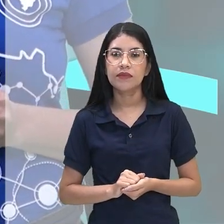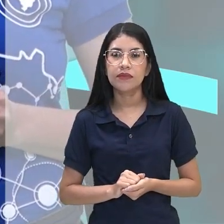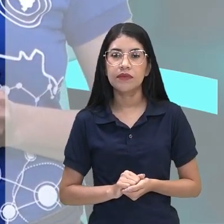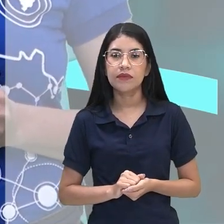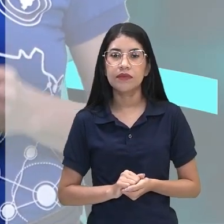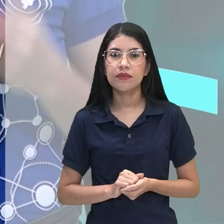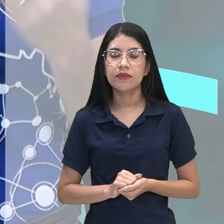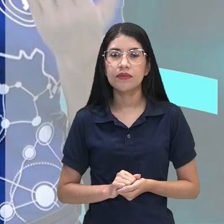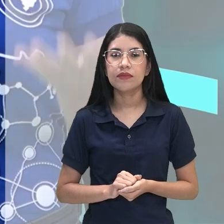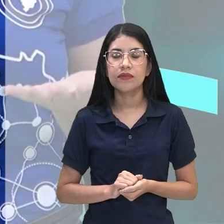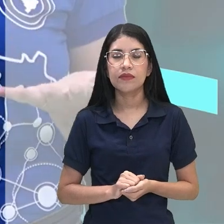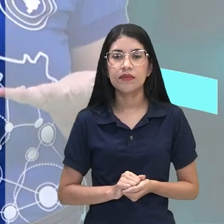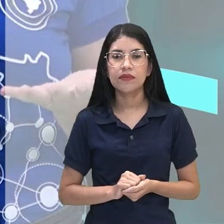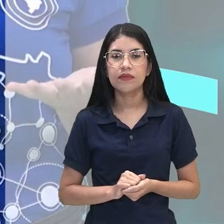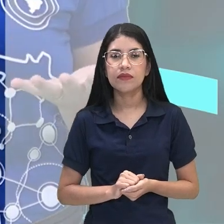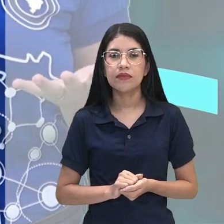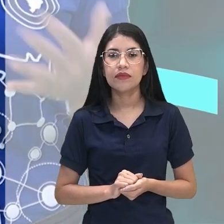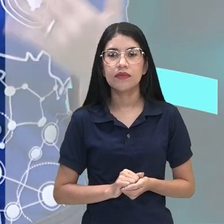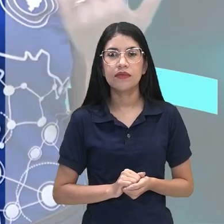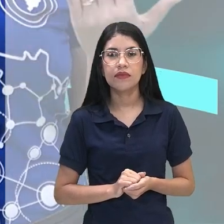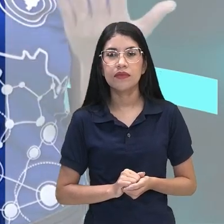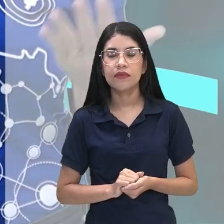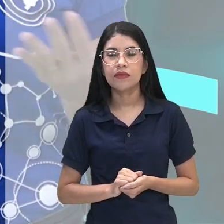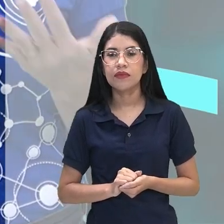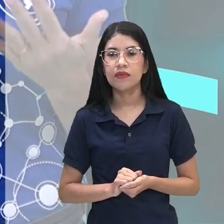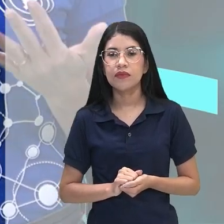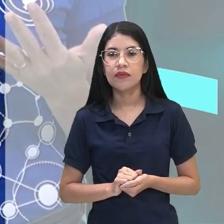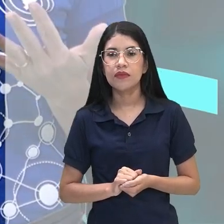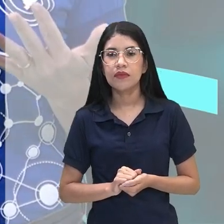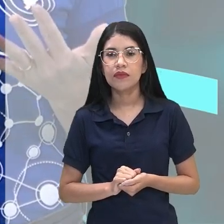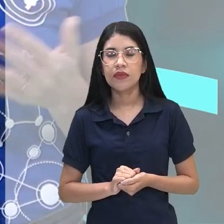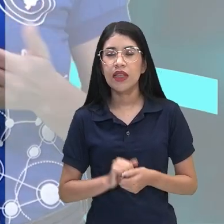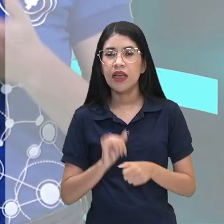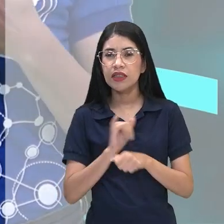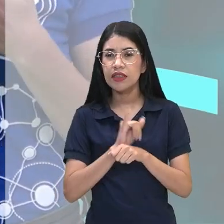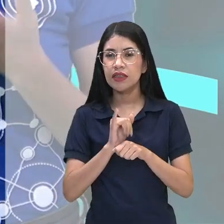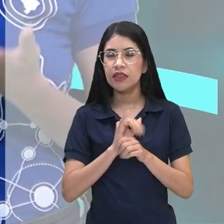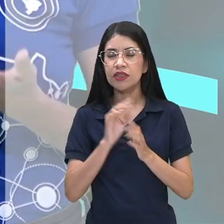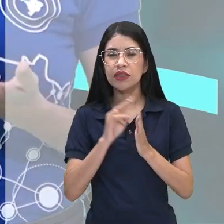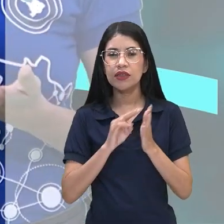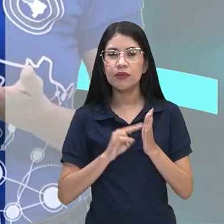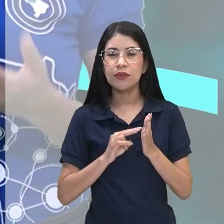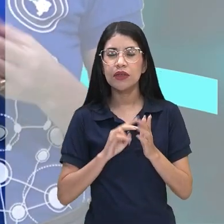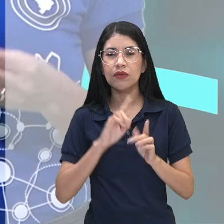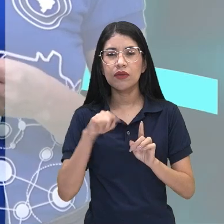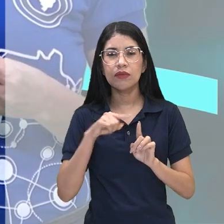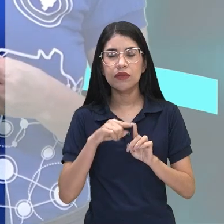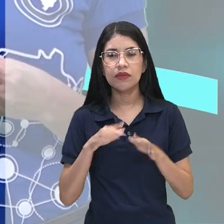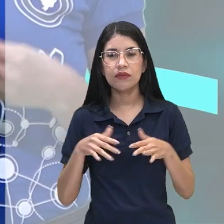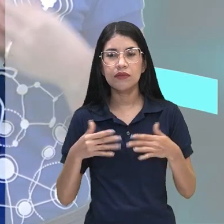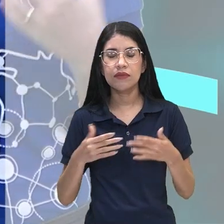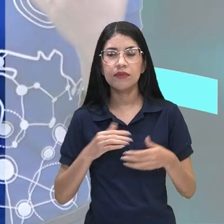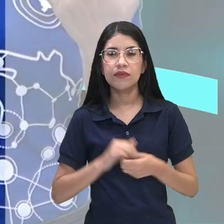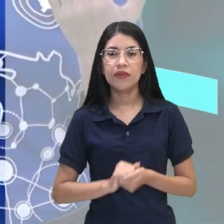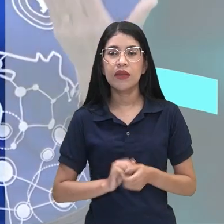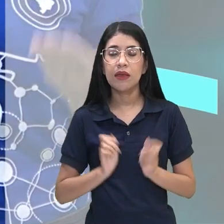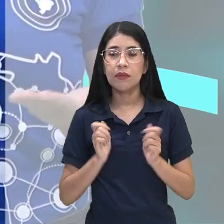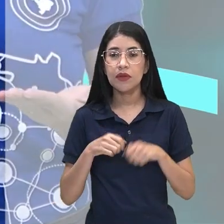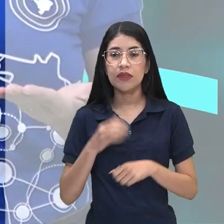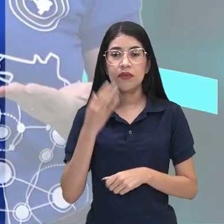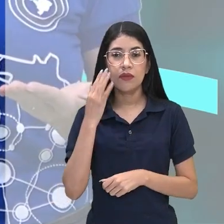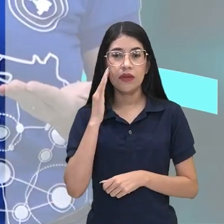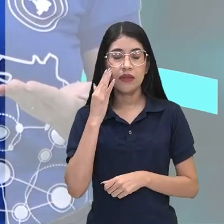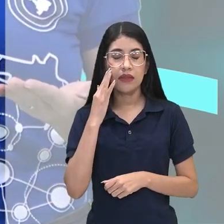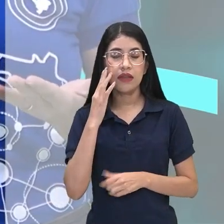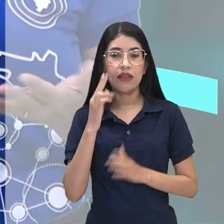sobre elas. Por que elas servem, né? Para que serve essa estratégia de leitura? Elas servem para nos ajudar a ter uma leitura